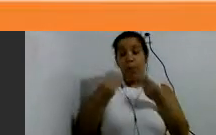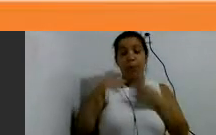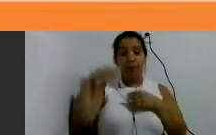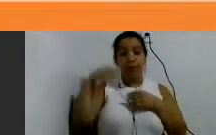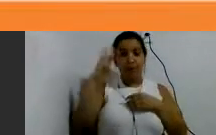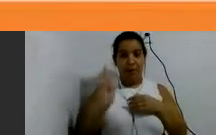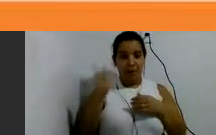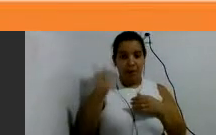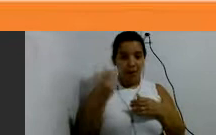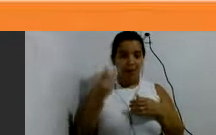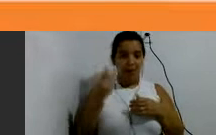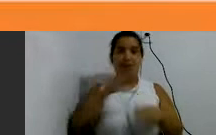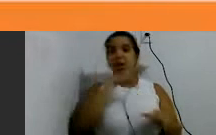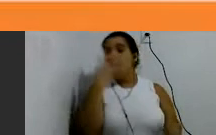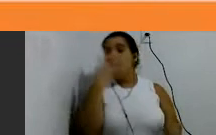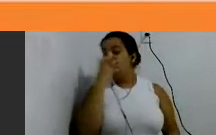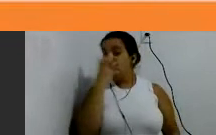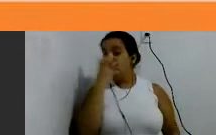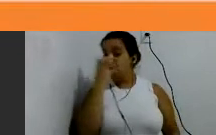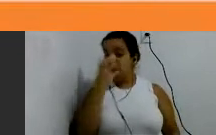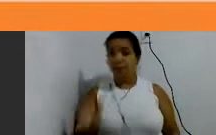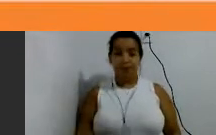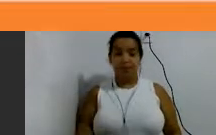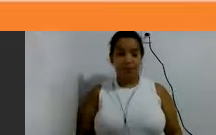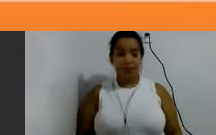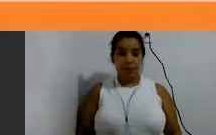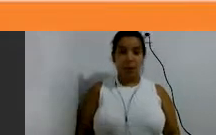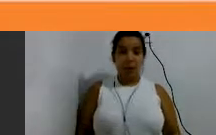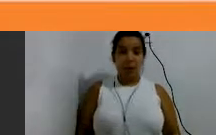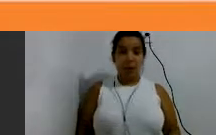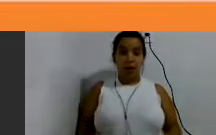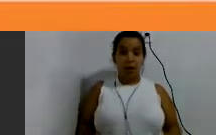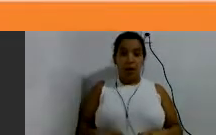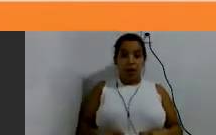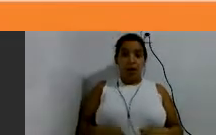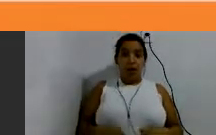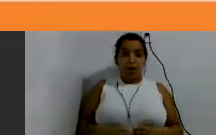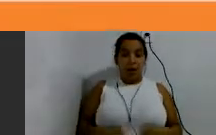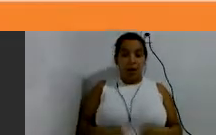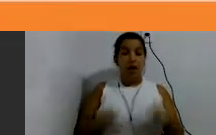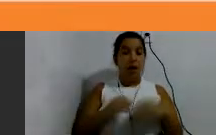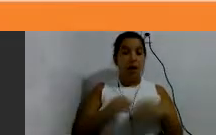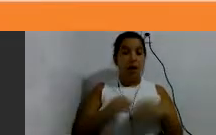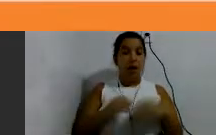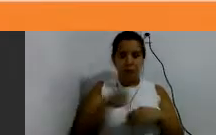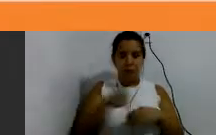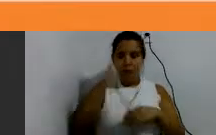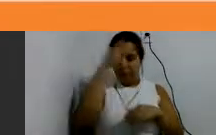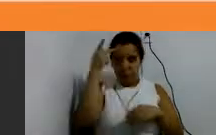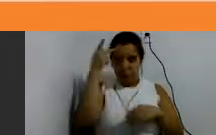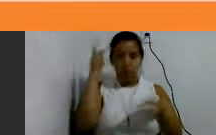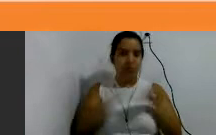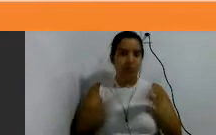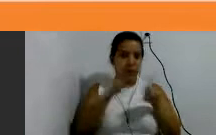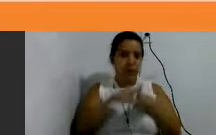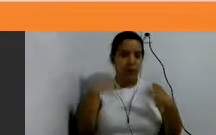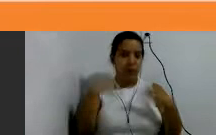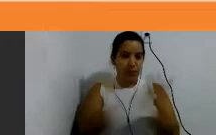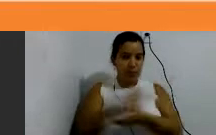cães, e inclusive a gente está tendo aumento do caso em humanos, então isso já gera uma